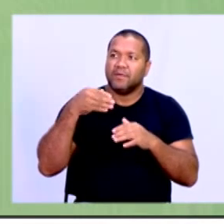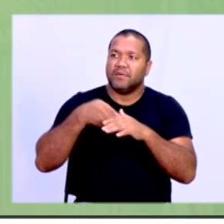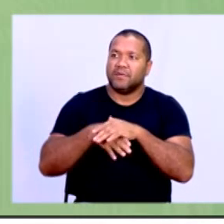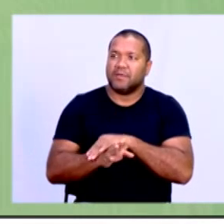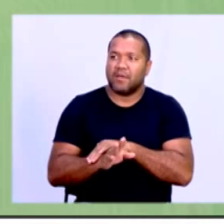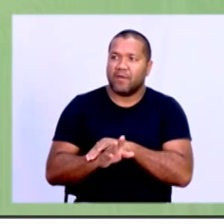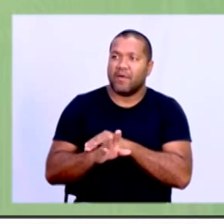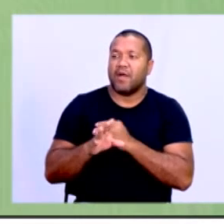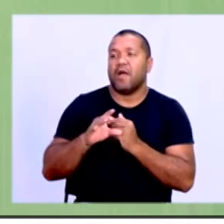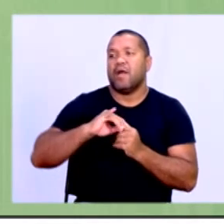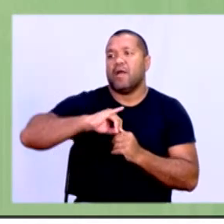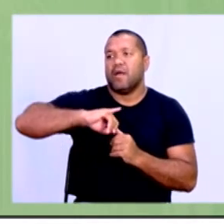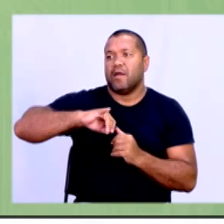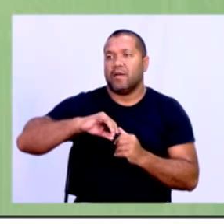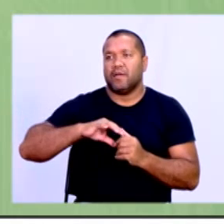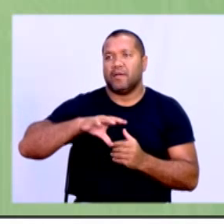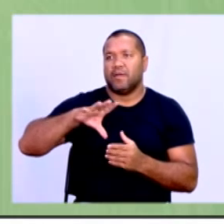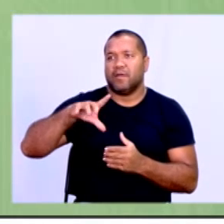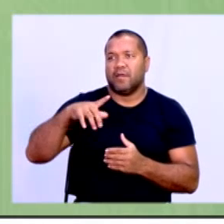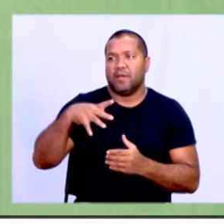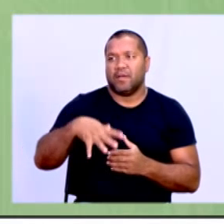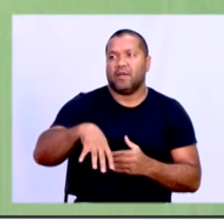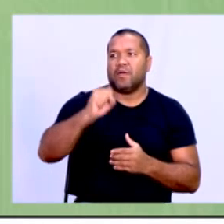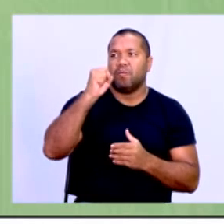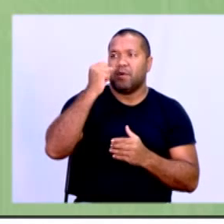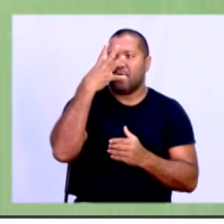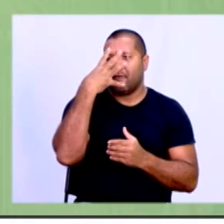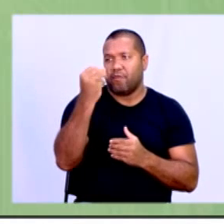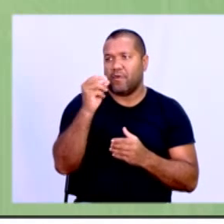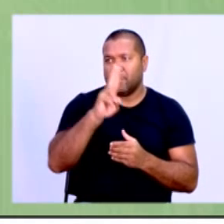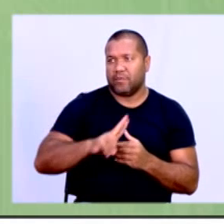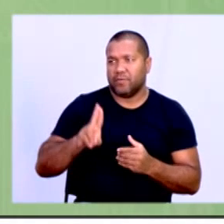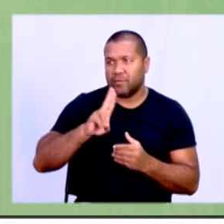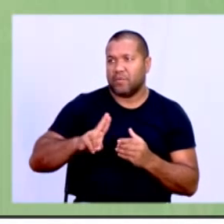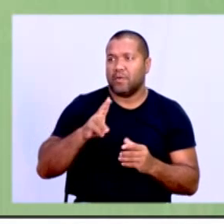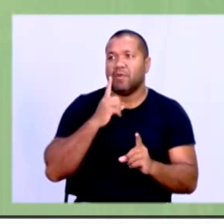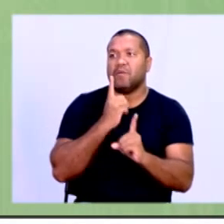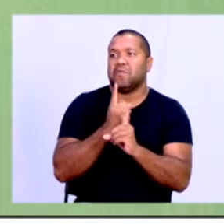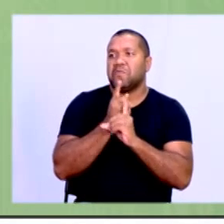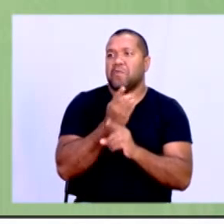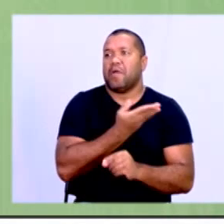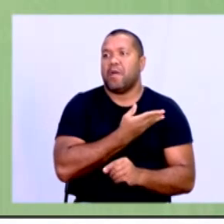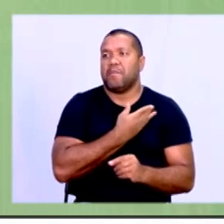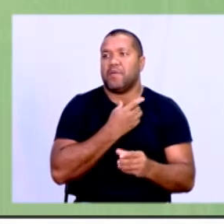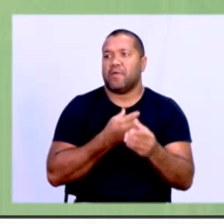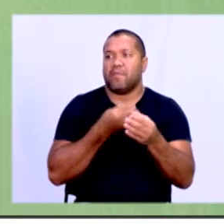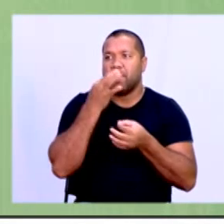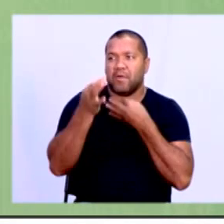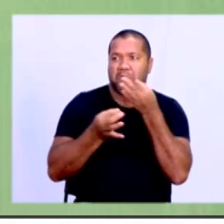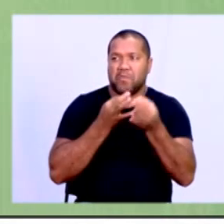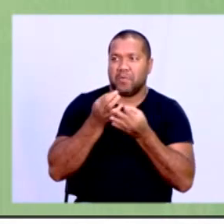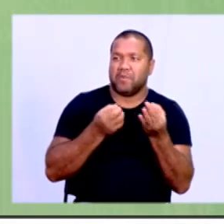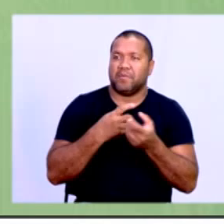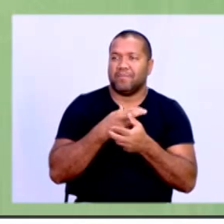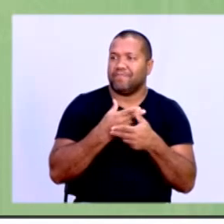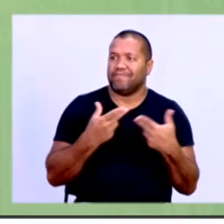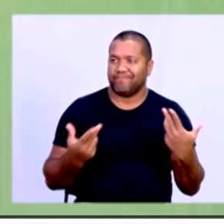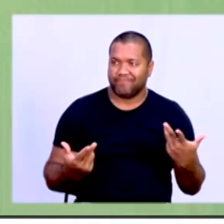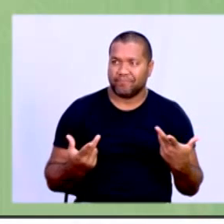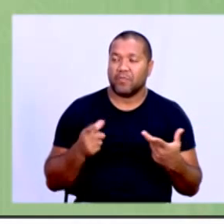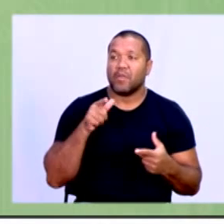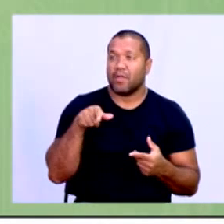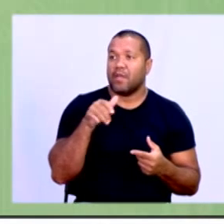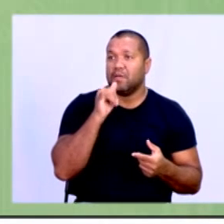as fotos dos usuários, encontrar novos amigos para sugestões e etc. Neste